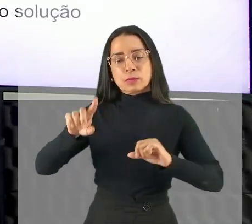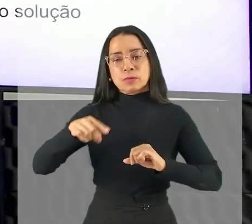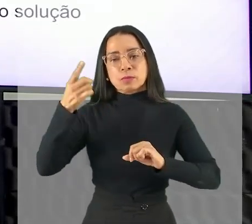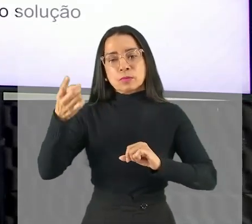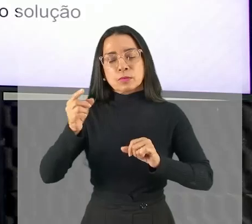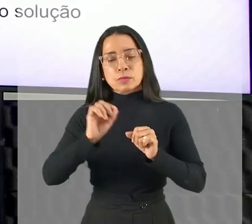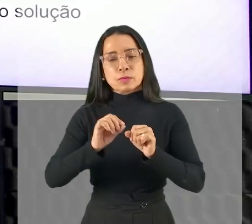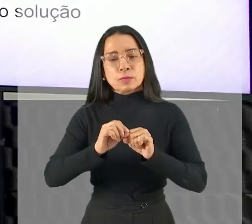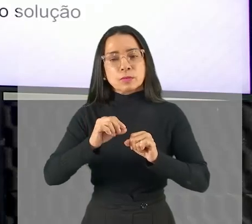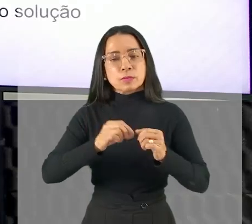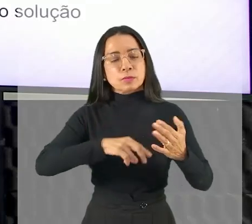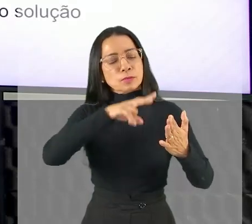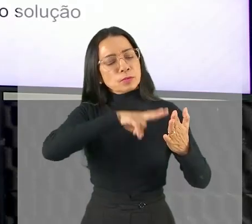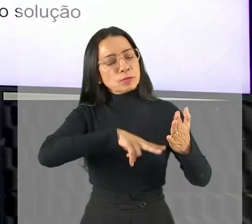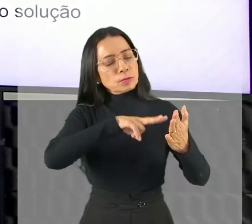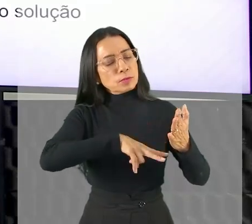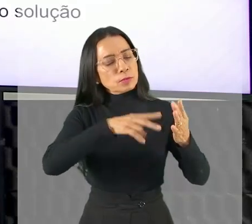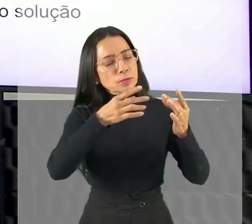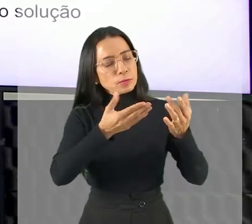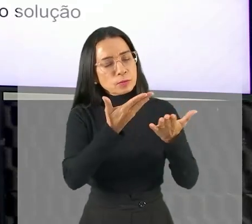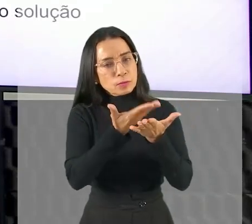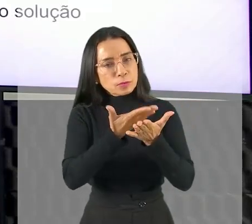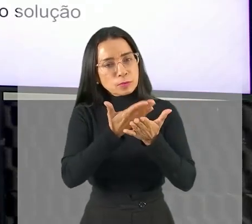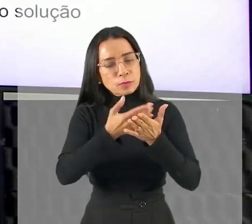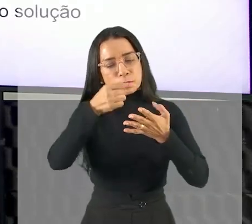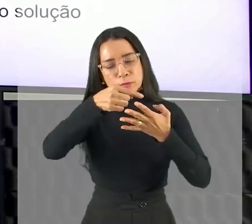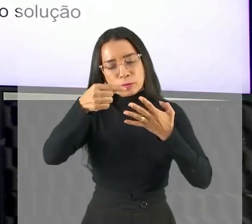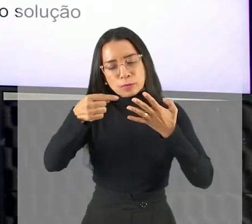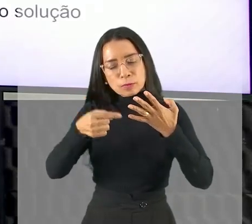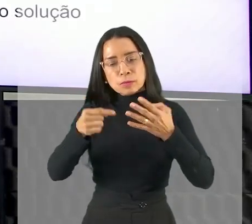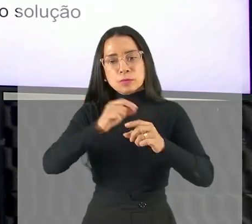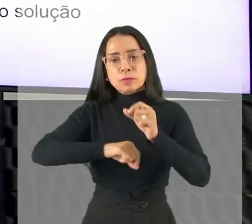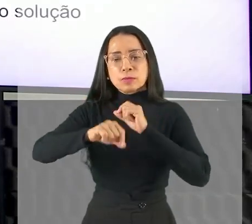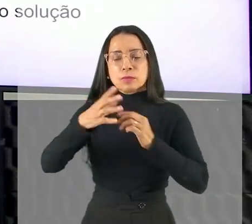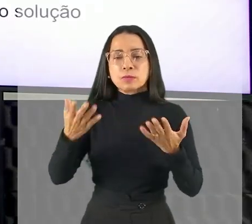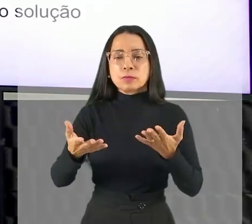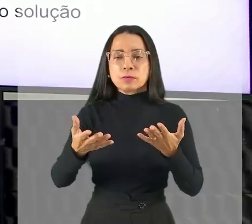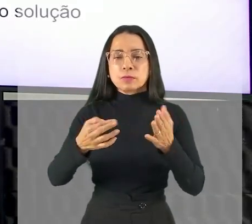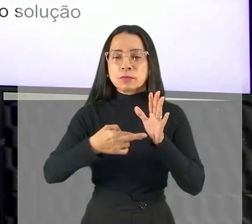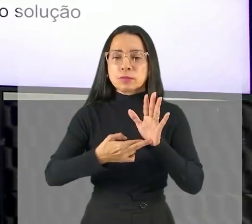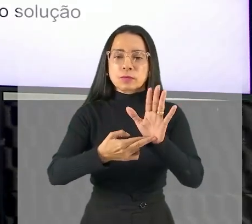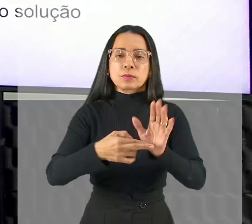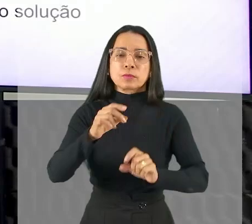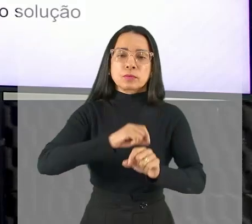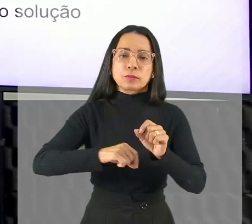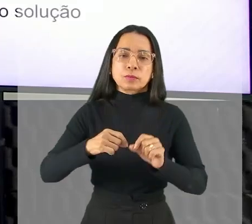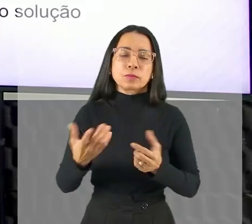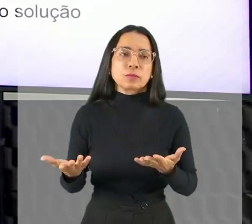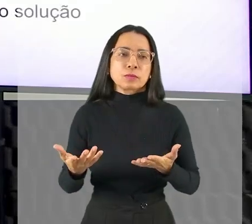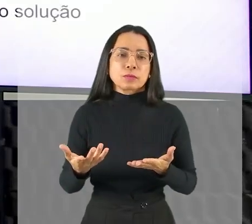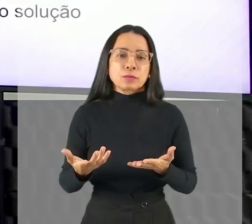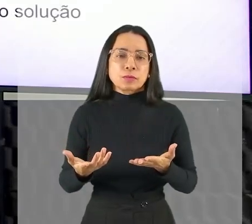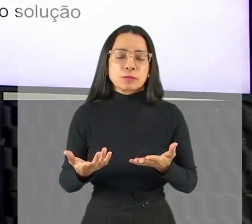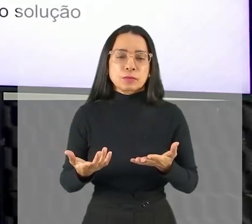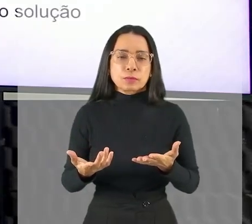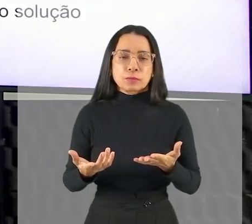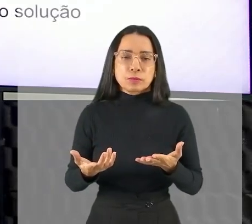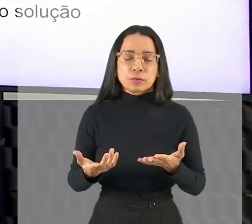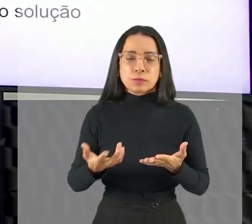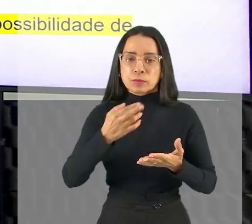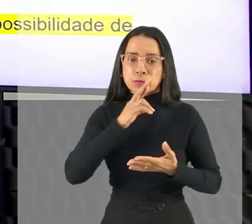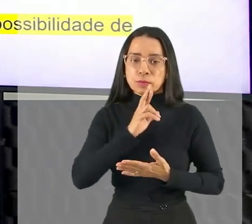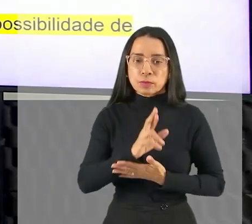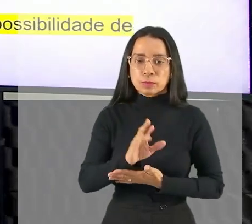estudar detalhadamente, né, cada verso que está representando de informação, a gente vai verificar que a